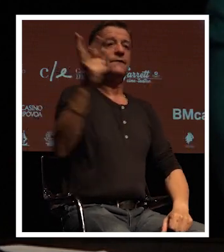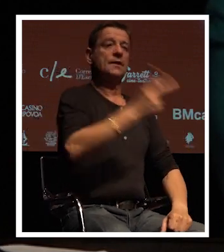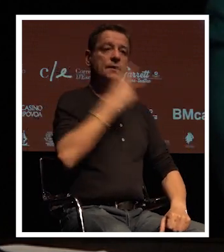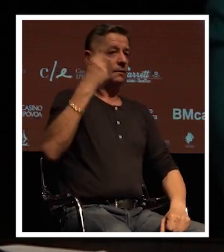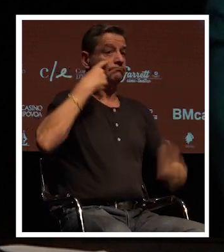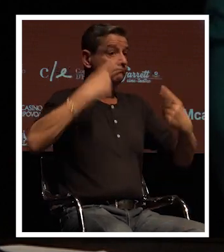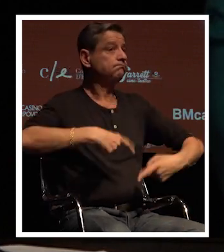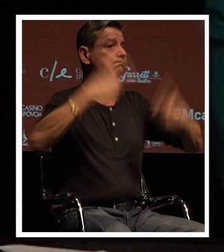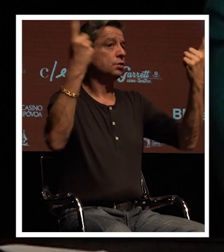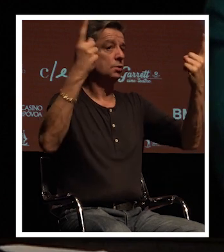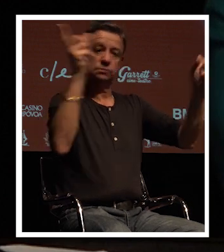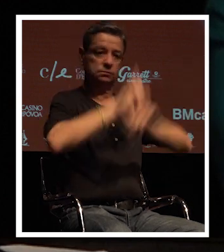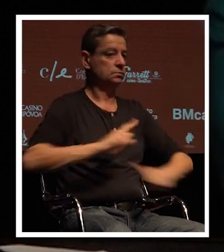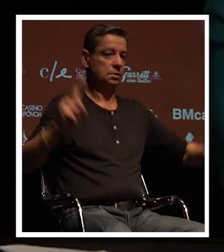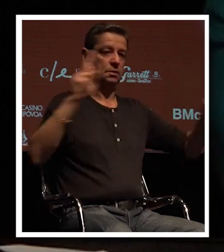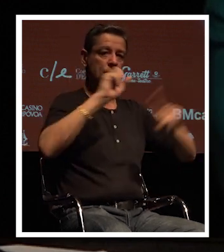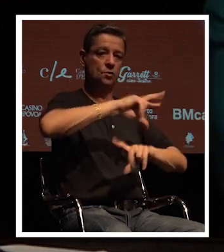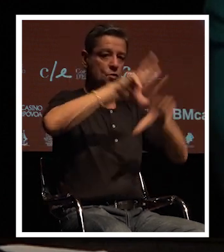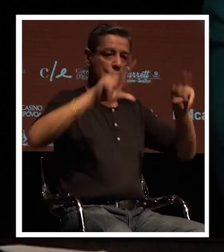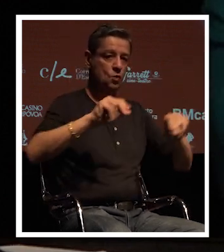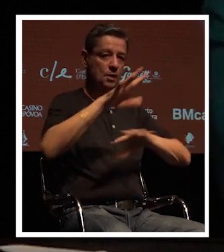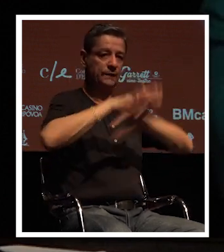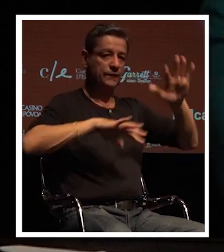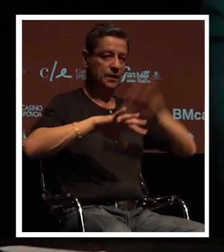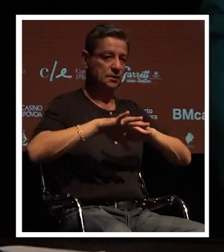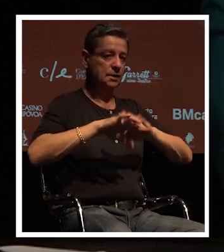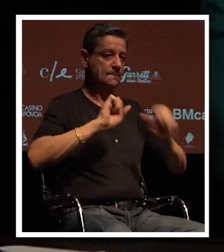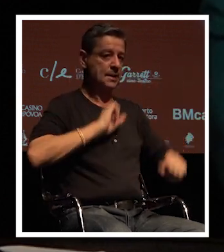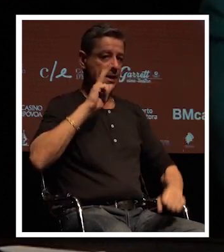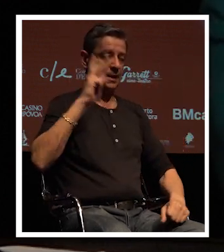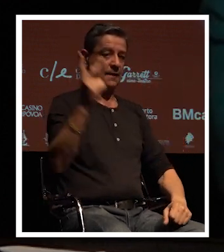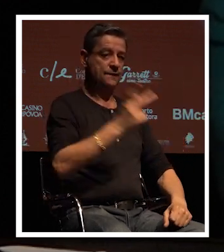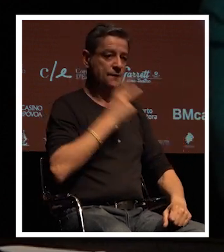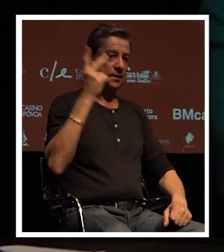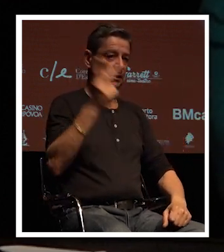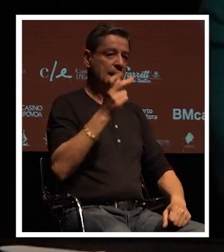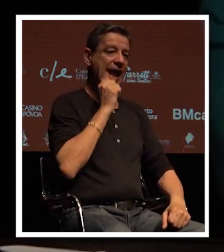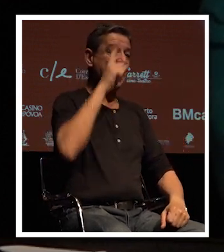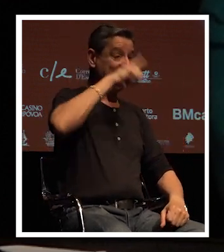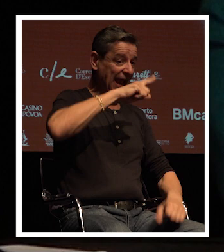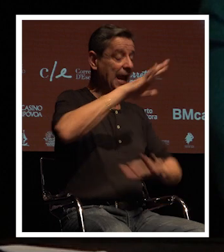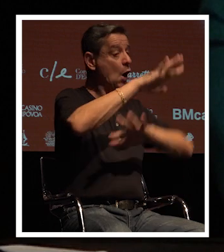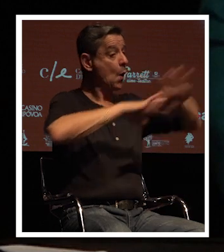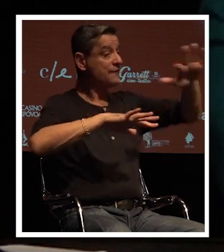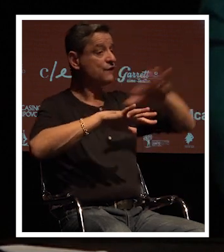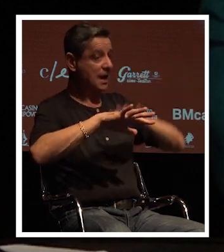vida nunca fi isso nunca fiz nunca nunca vou fazer mas há quem o faça e em última análise